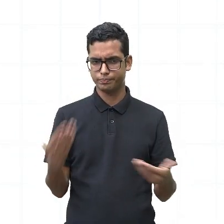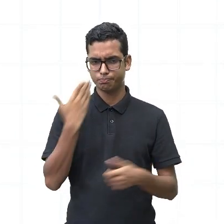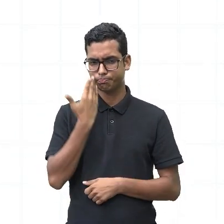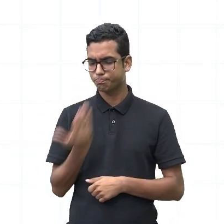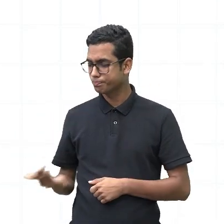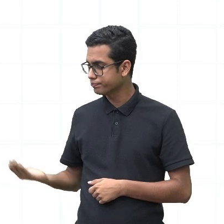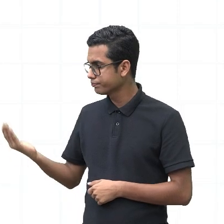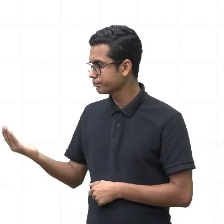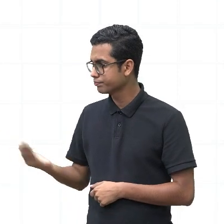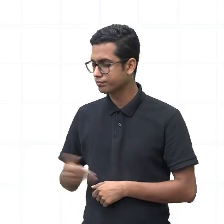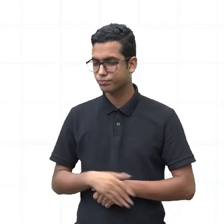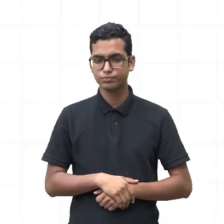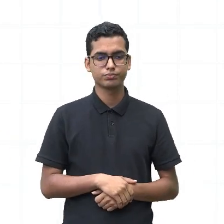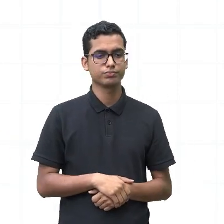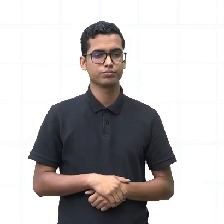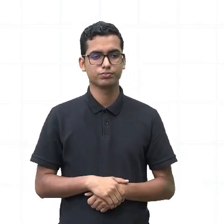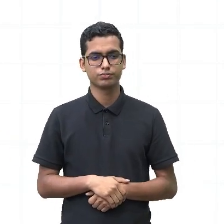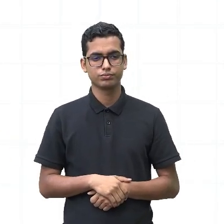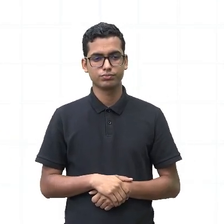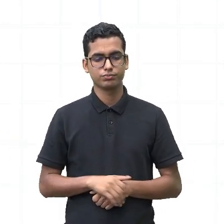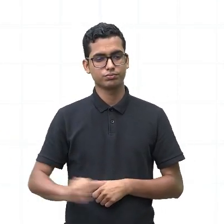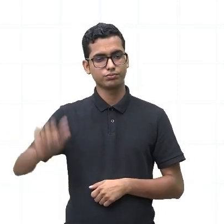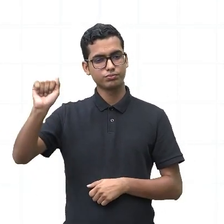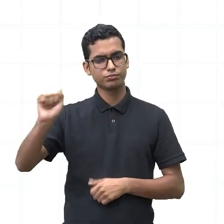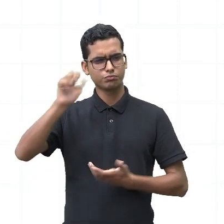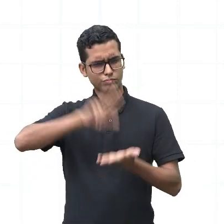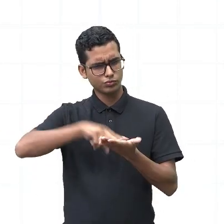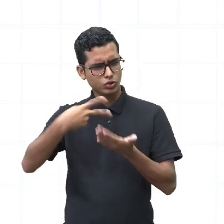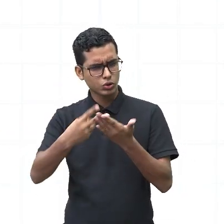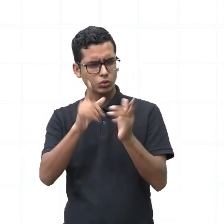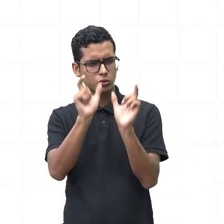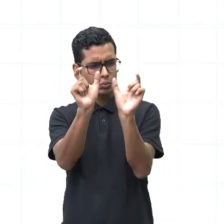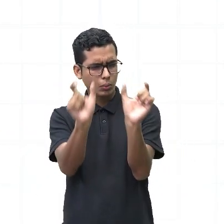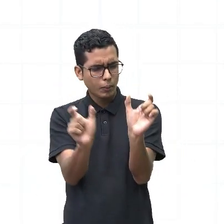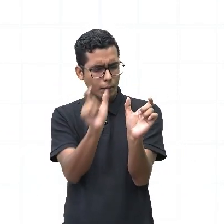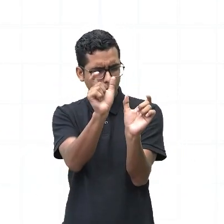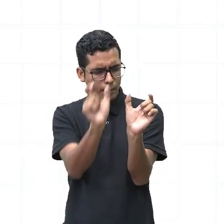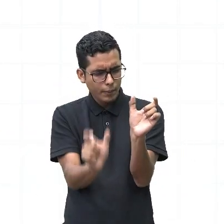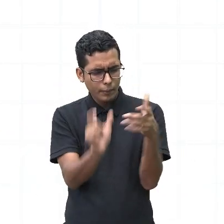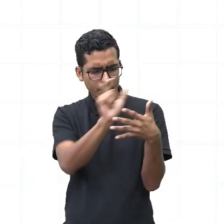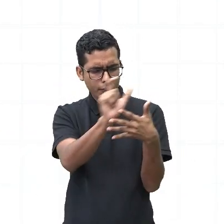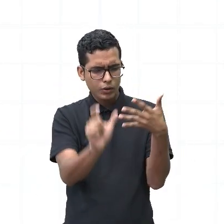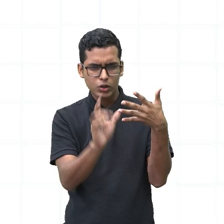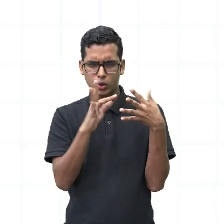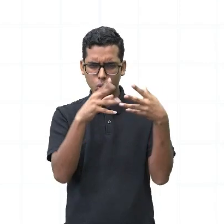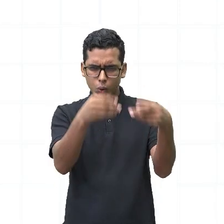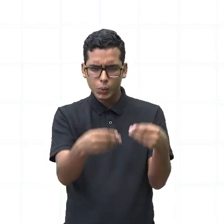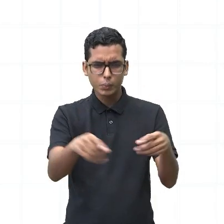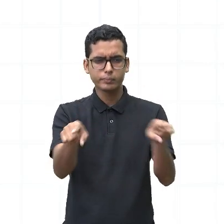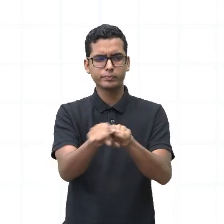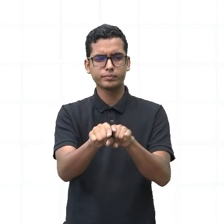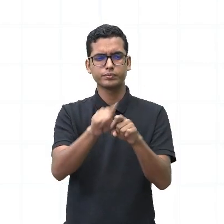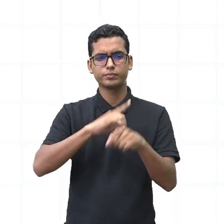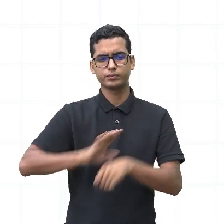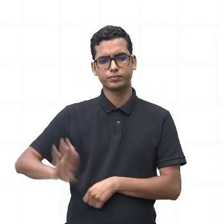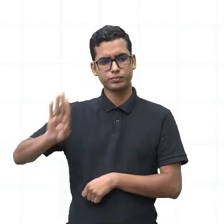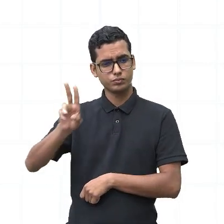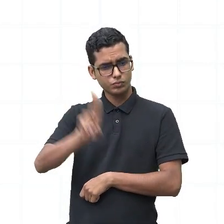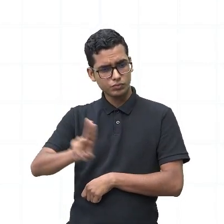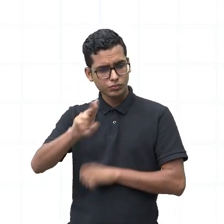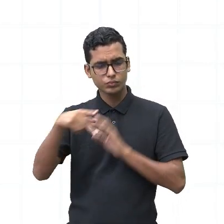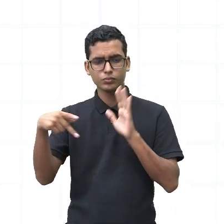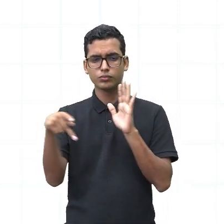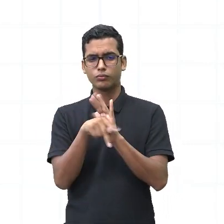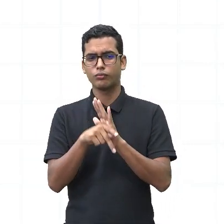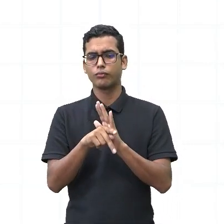A. Traduzo palavra por palavra, eu entro em desespero, eu uso as marcas tipográficas ou